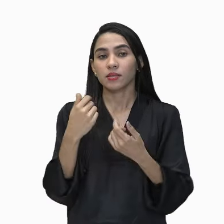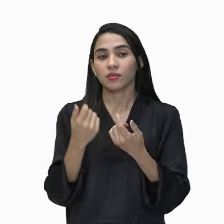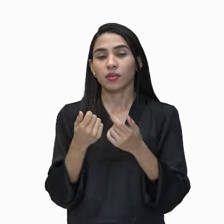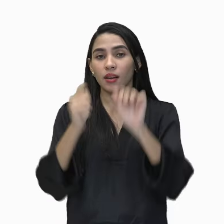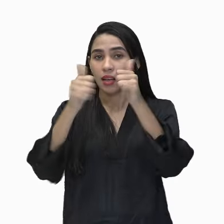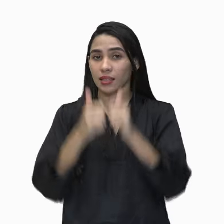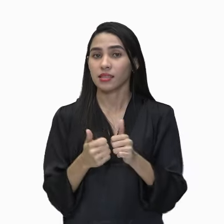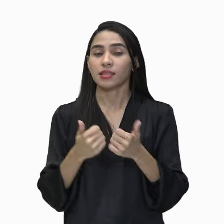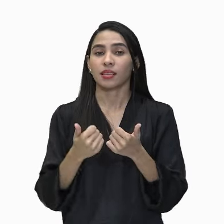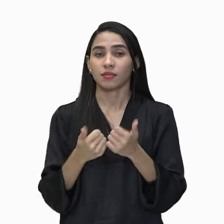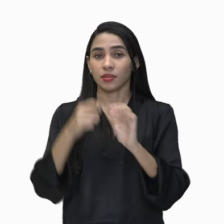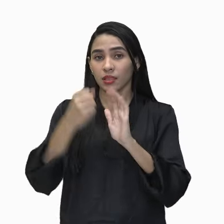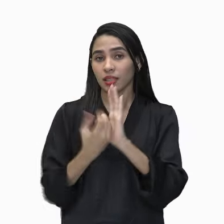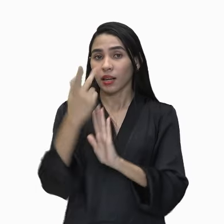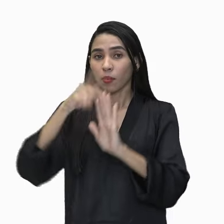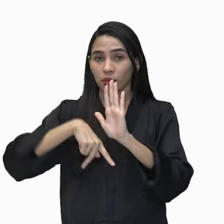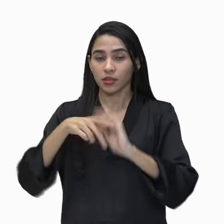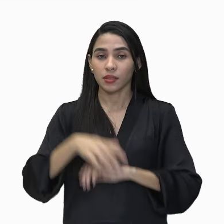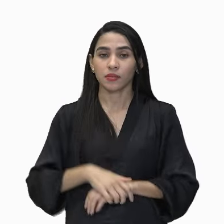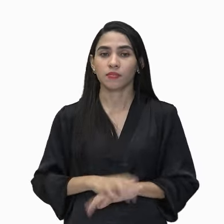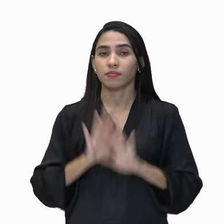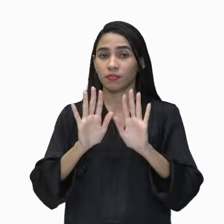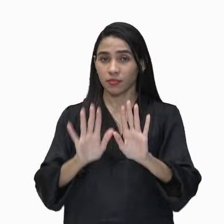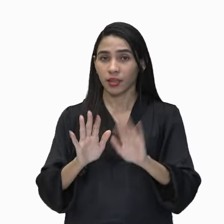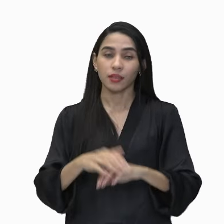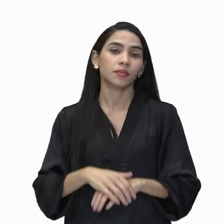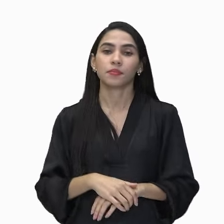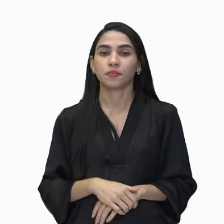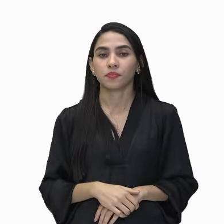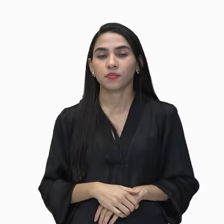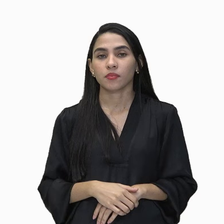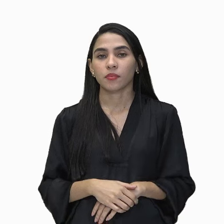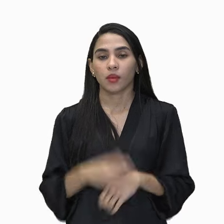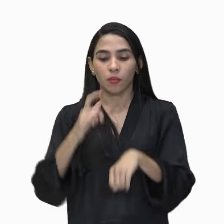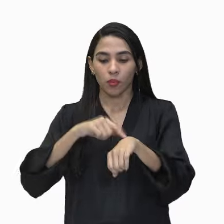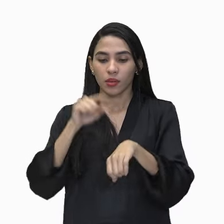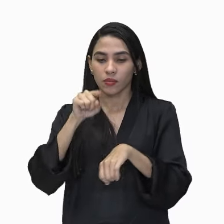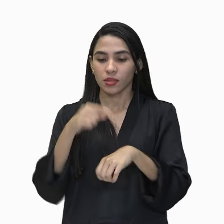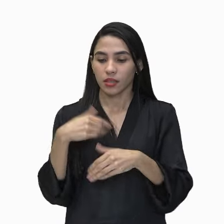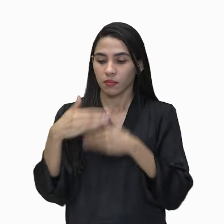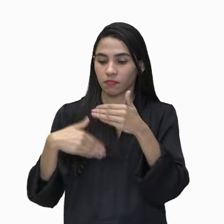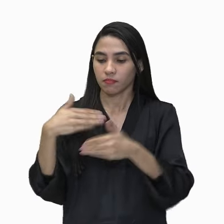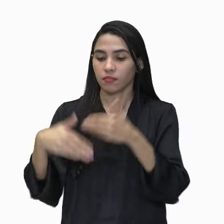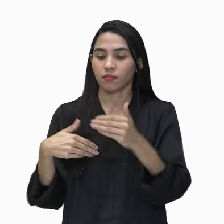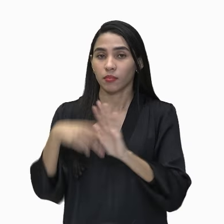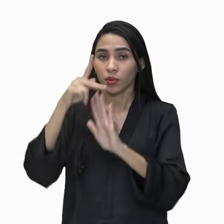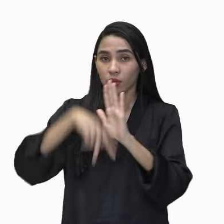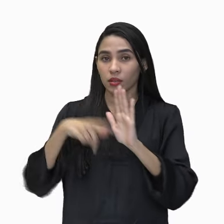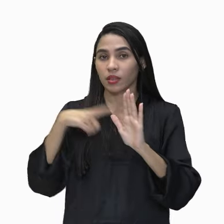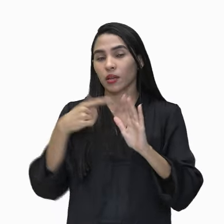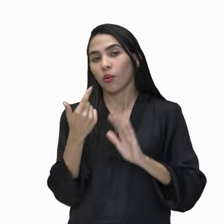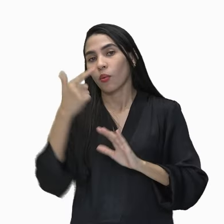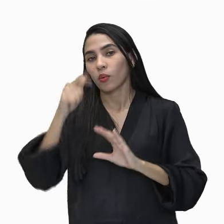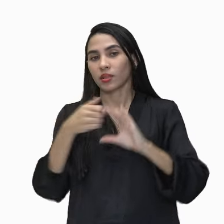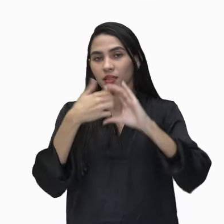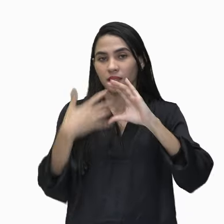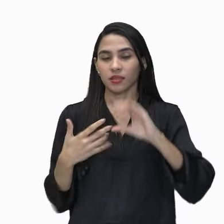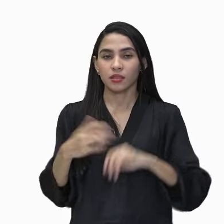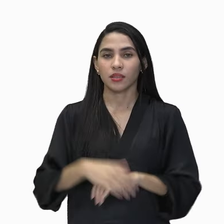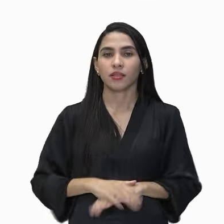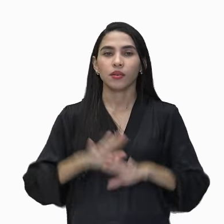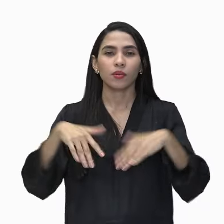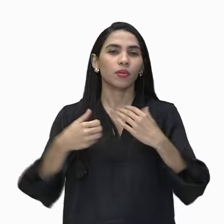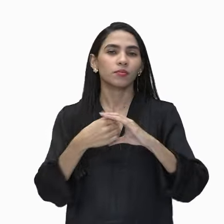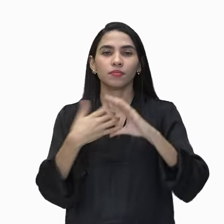projeto aí. Lógico que na construção desse projeto vem mais uma característica aí. Qual é a